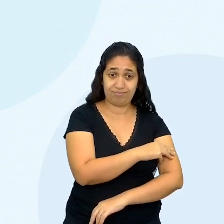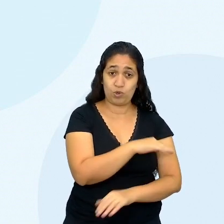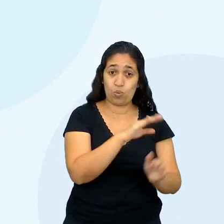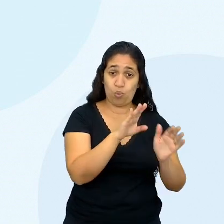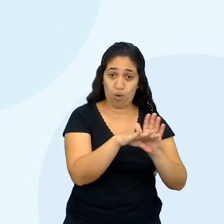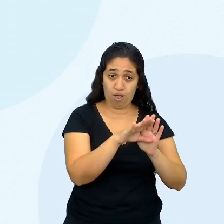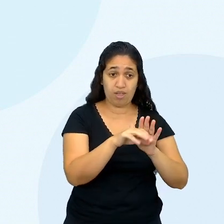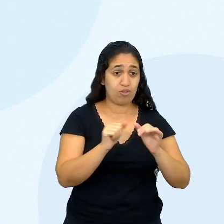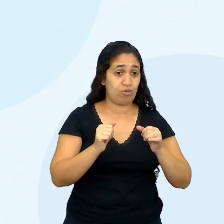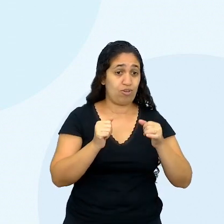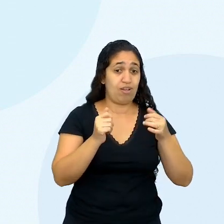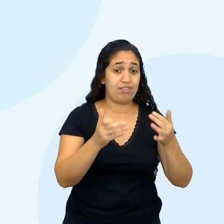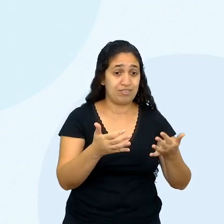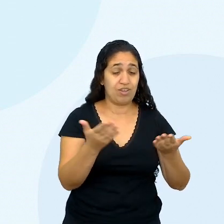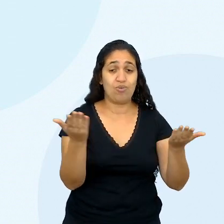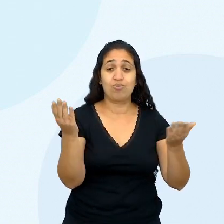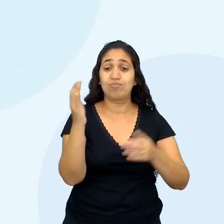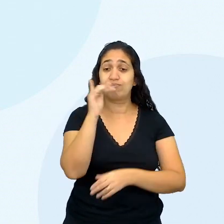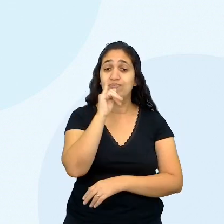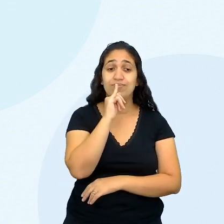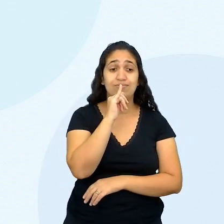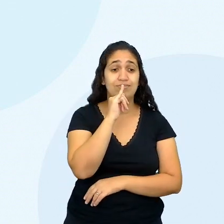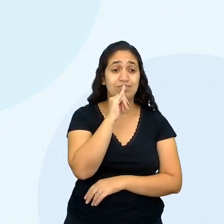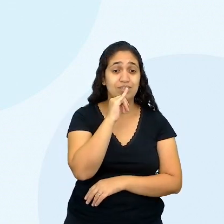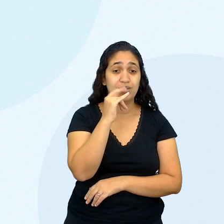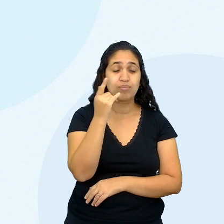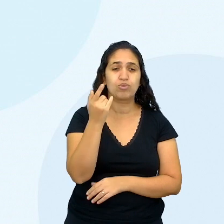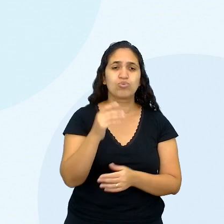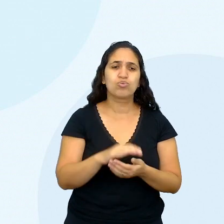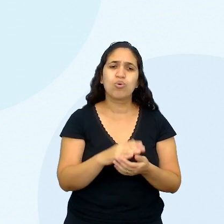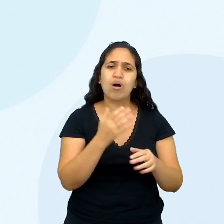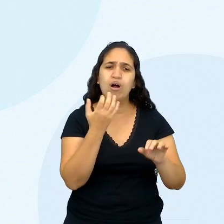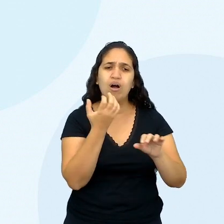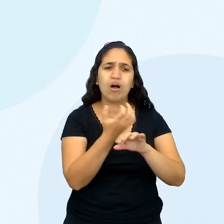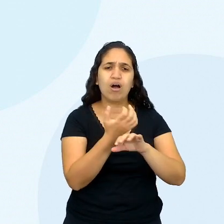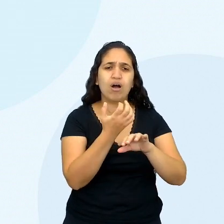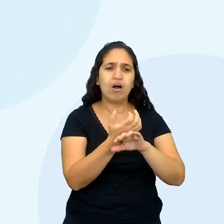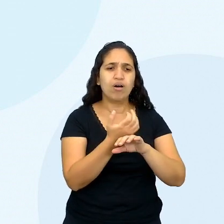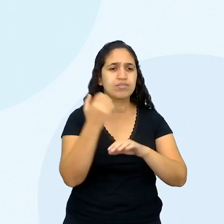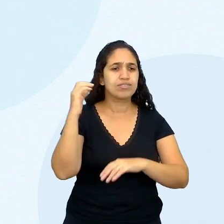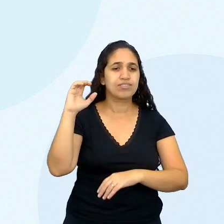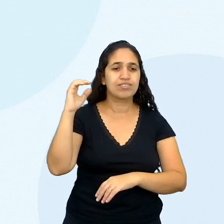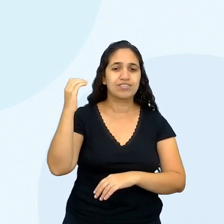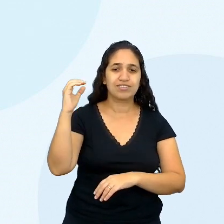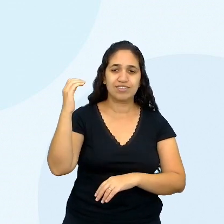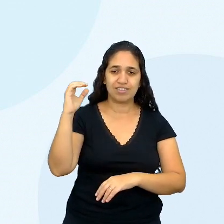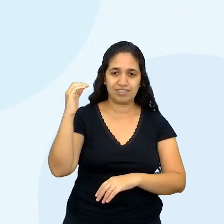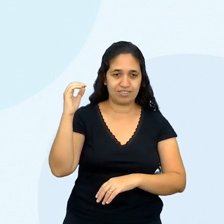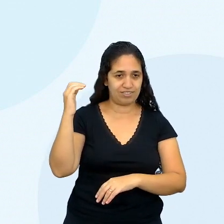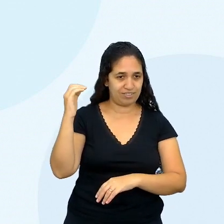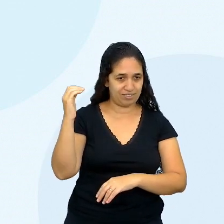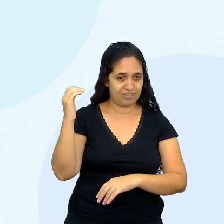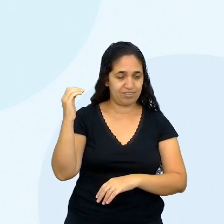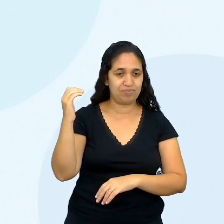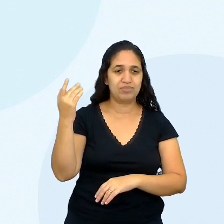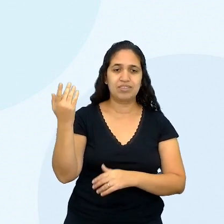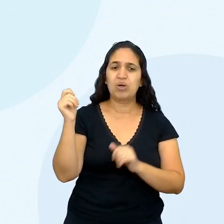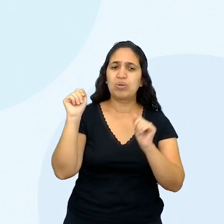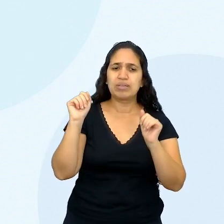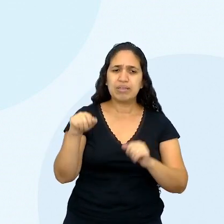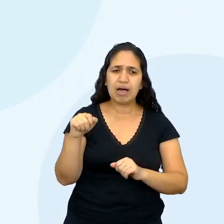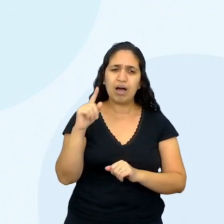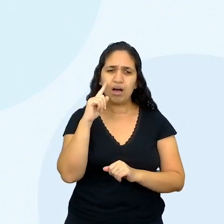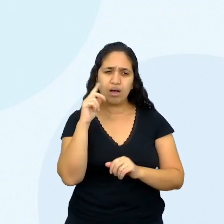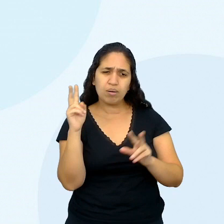ação. É um exemplo do componente de ciências. Então a gente consegue